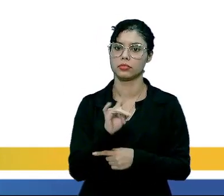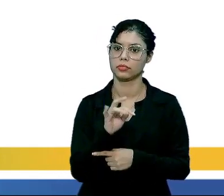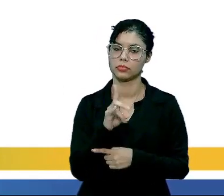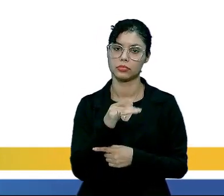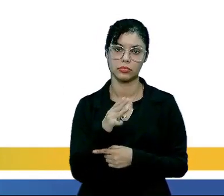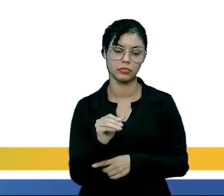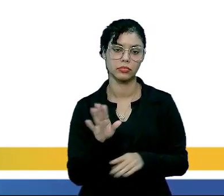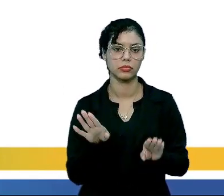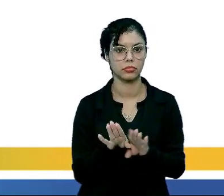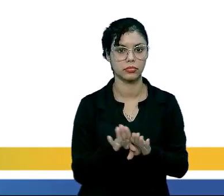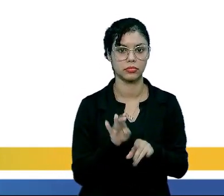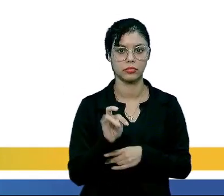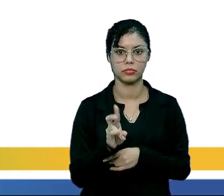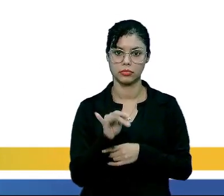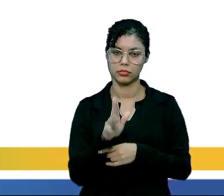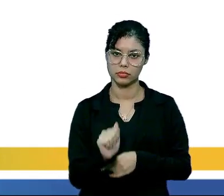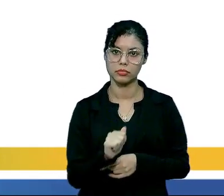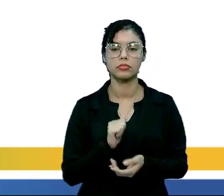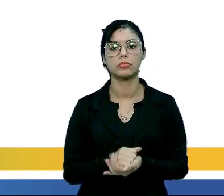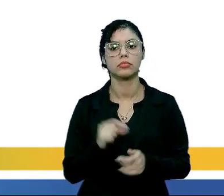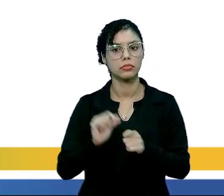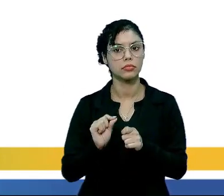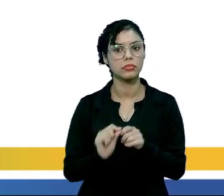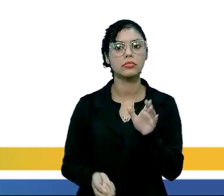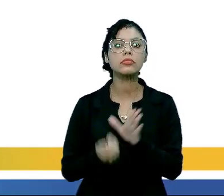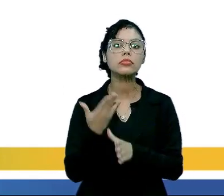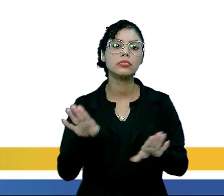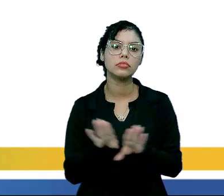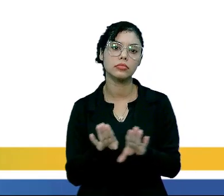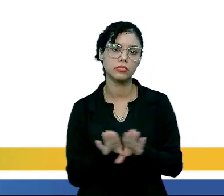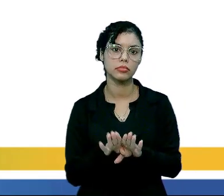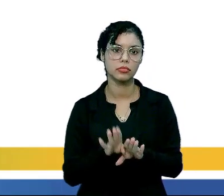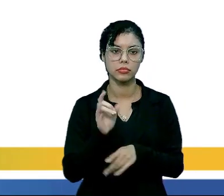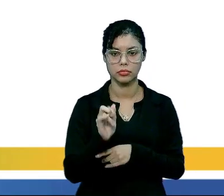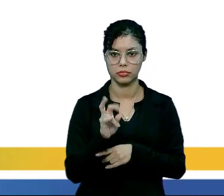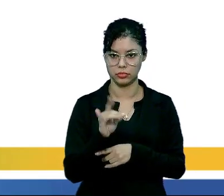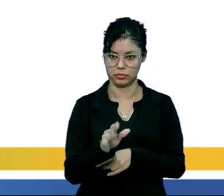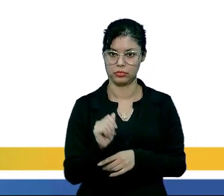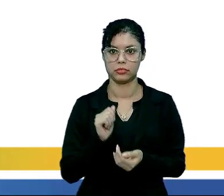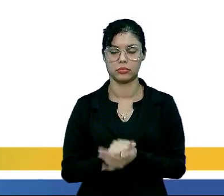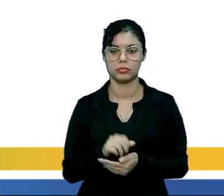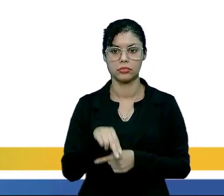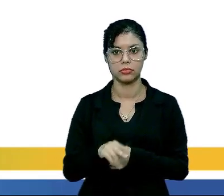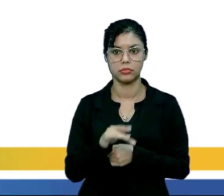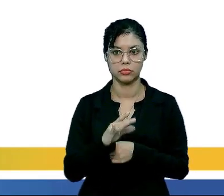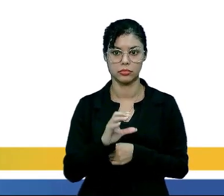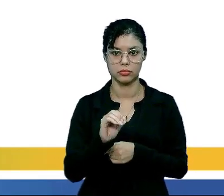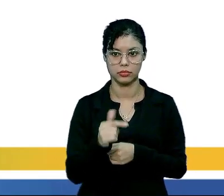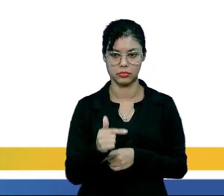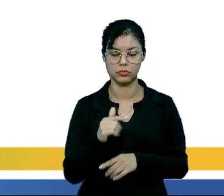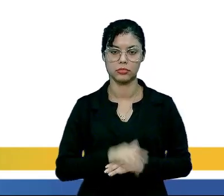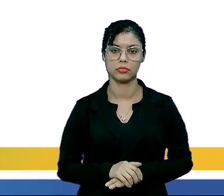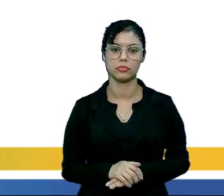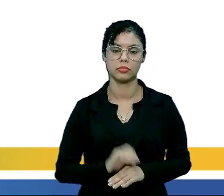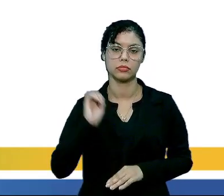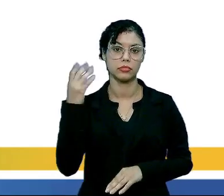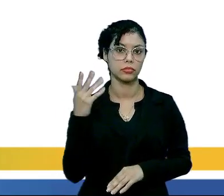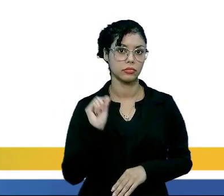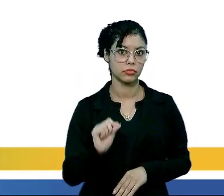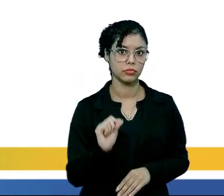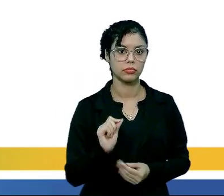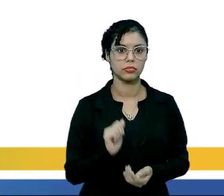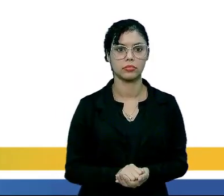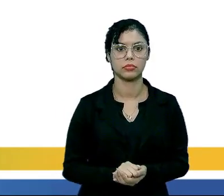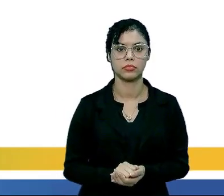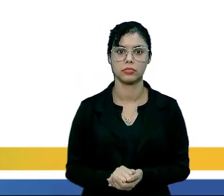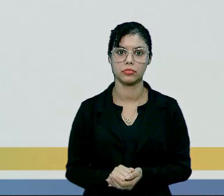dióxido de nitrogênio, formando gás carbônico, dióxido de carbono e monóxido de nitrogênio. Nesse caso, nós vamos